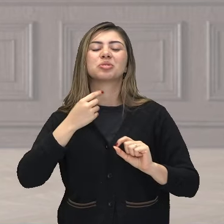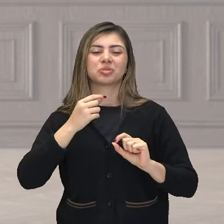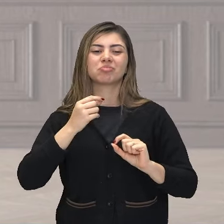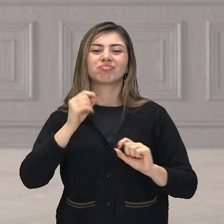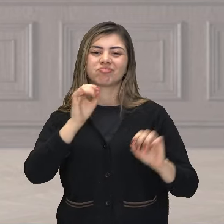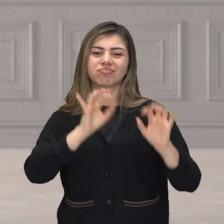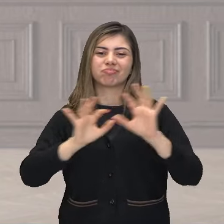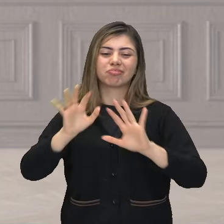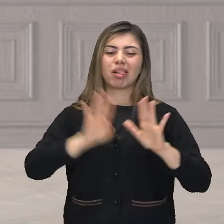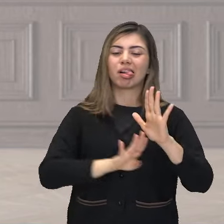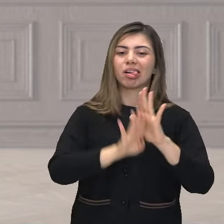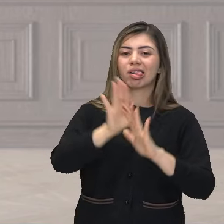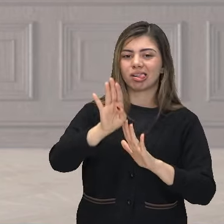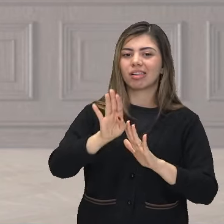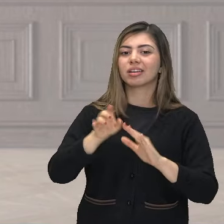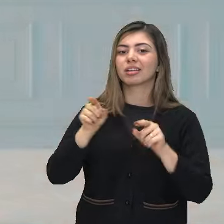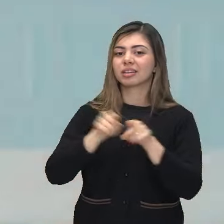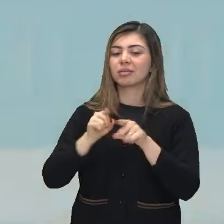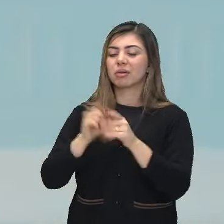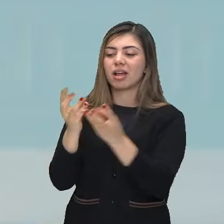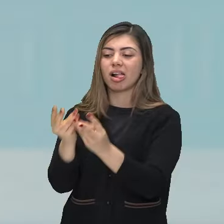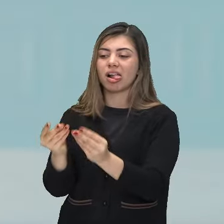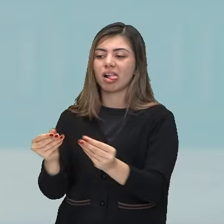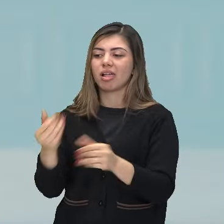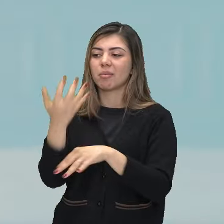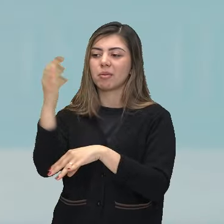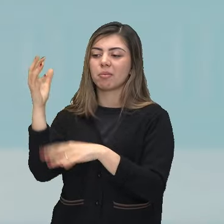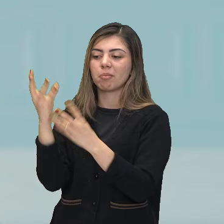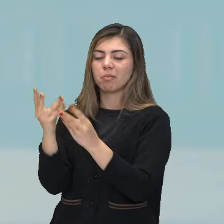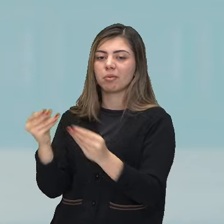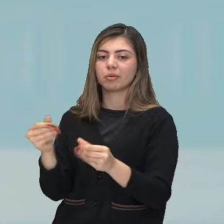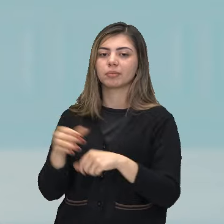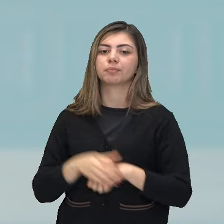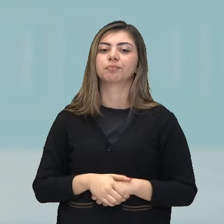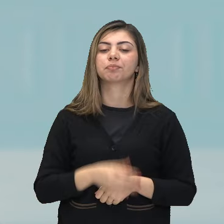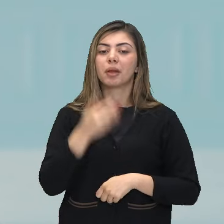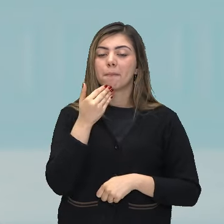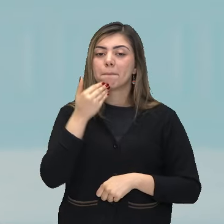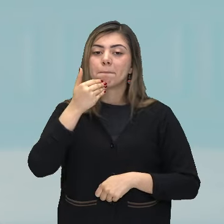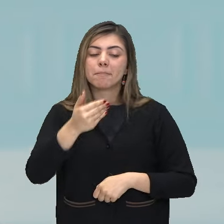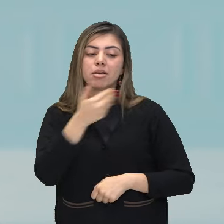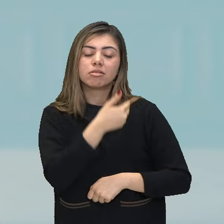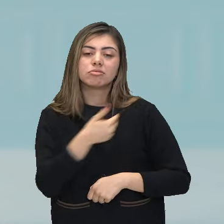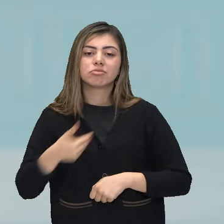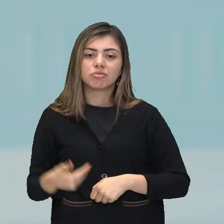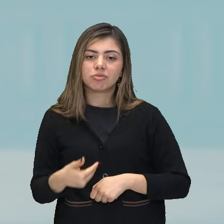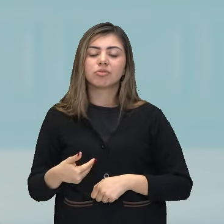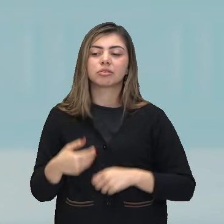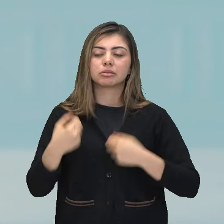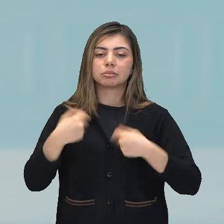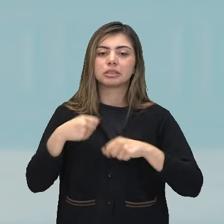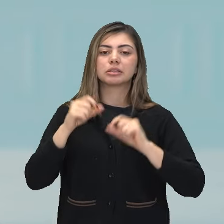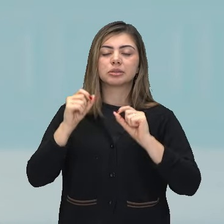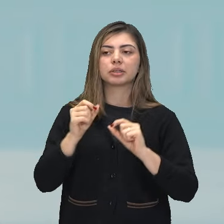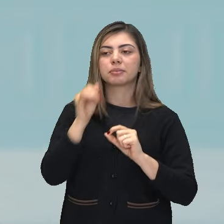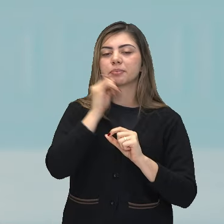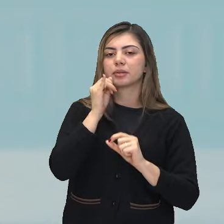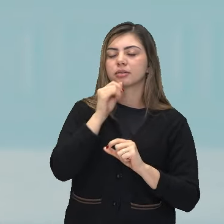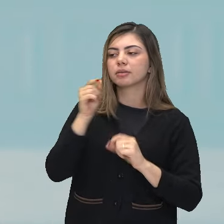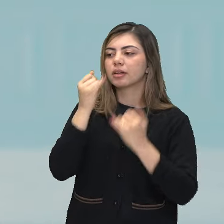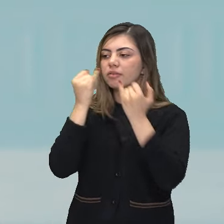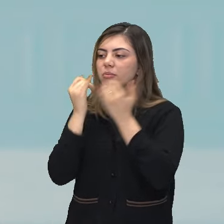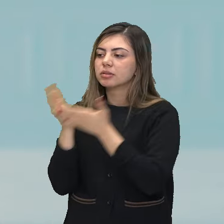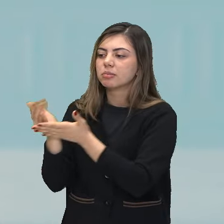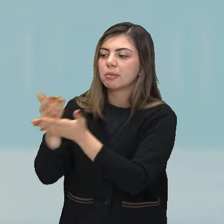a degradação do meio ambiente apelo à autoridade consiste em fazer referência a Fontes confiáveis